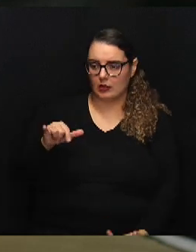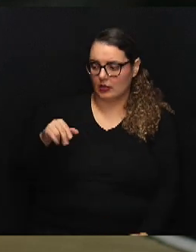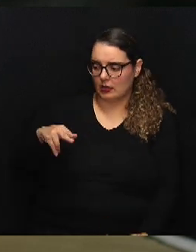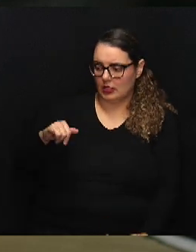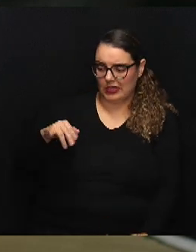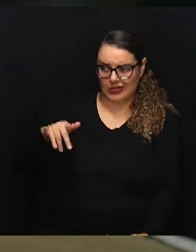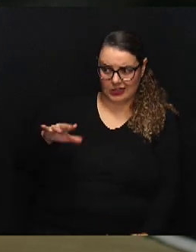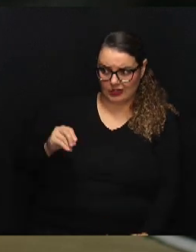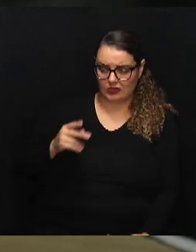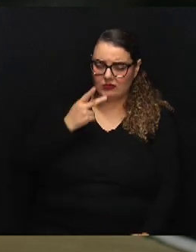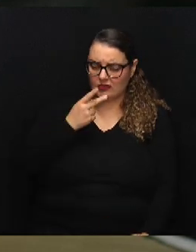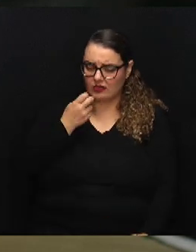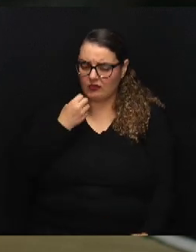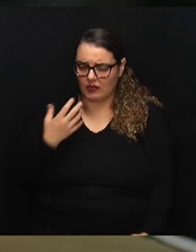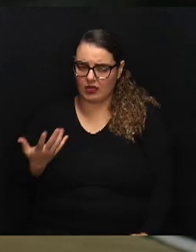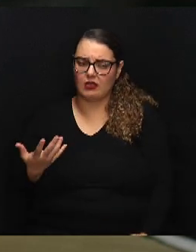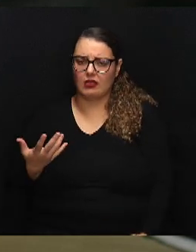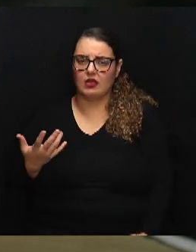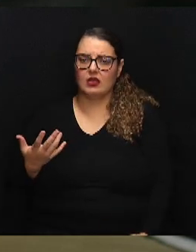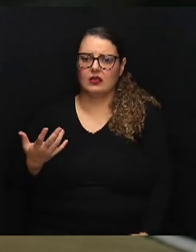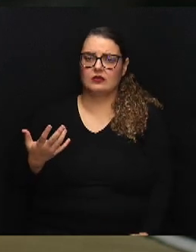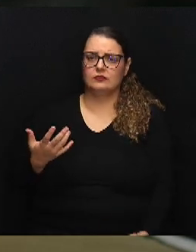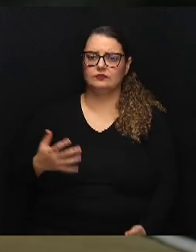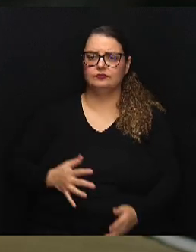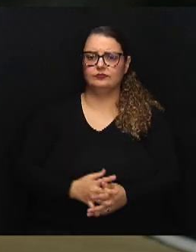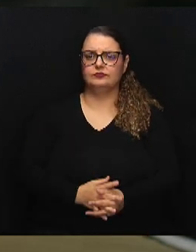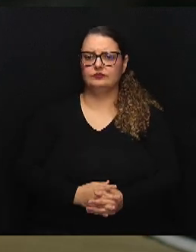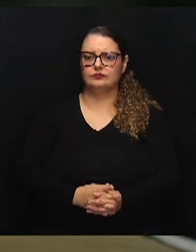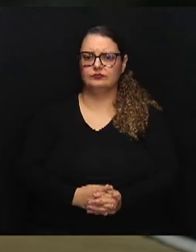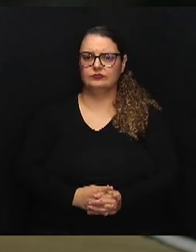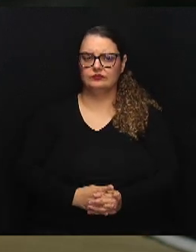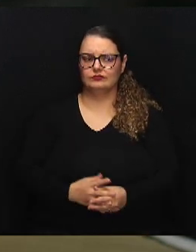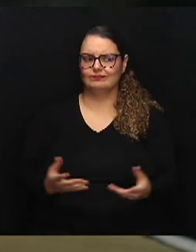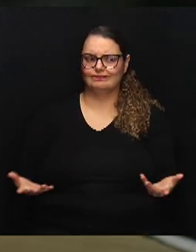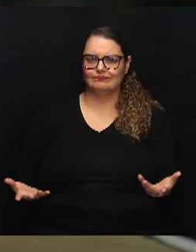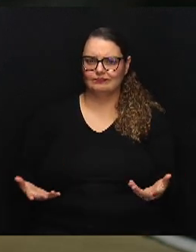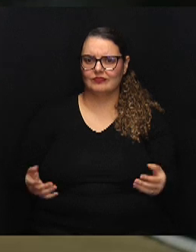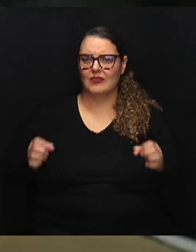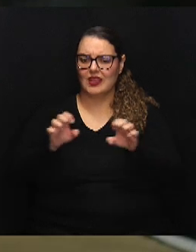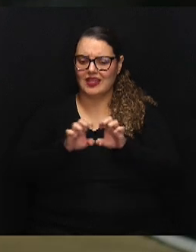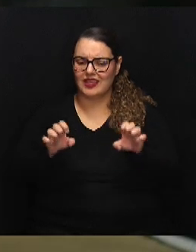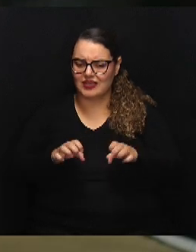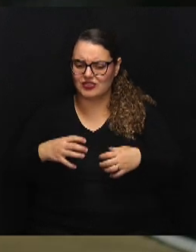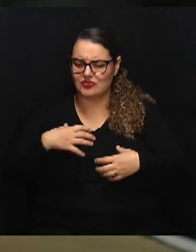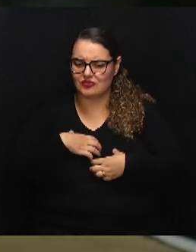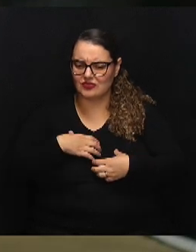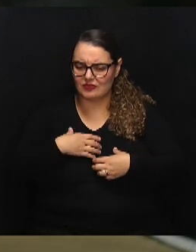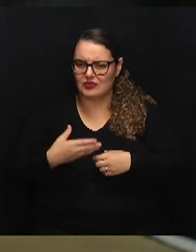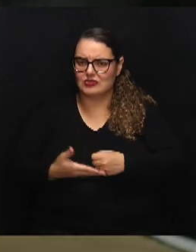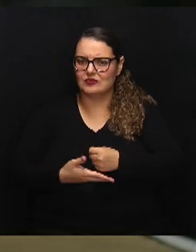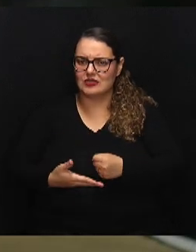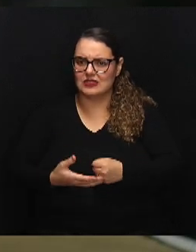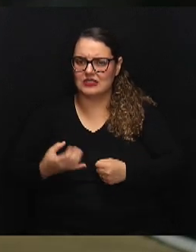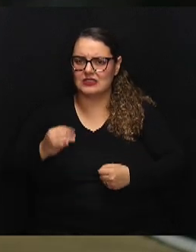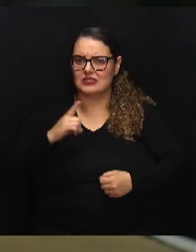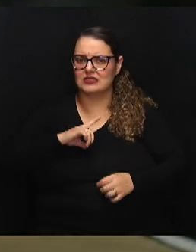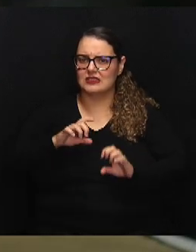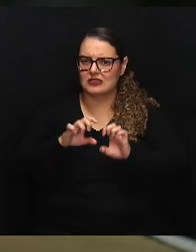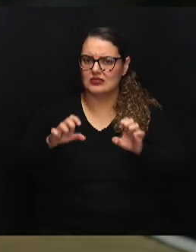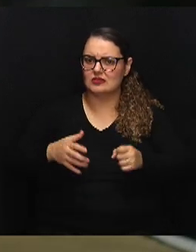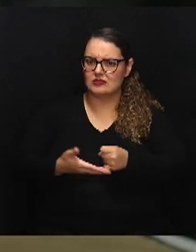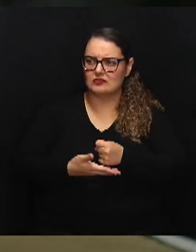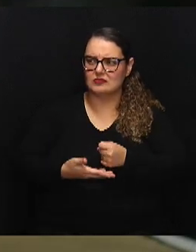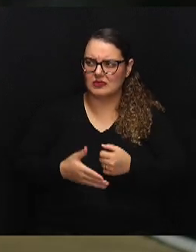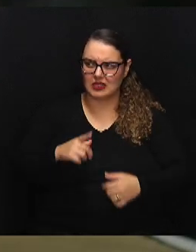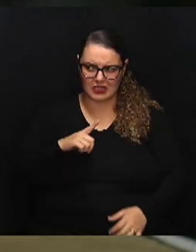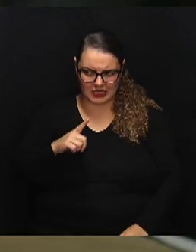e falou muito bem sobre. E, poxa vida, mas cadê a estrutura emocional? Se tem uma estrutura emocional para